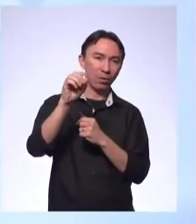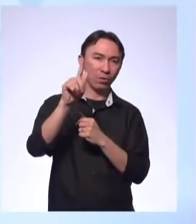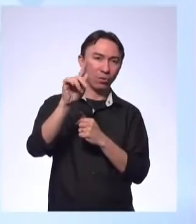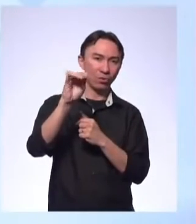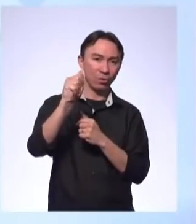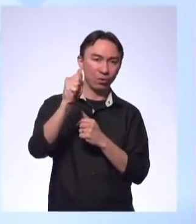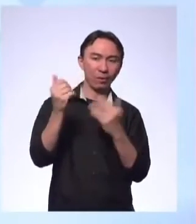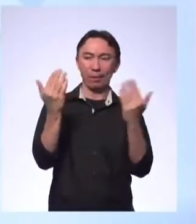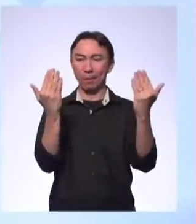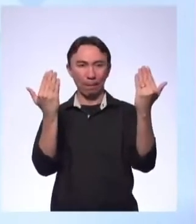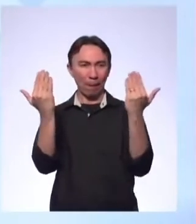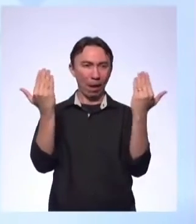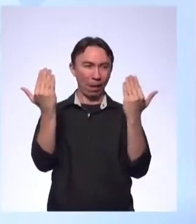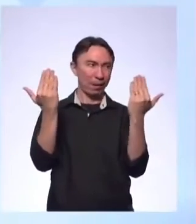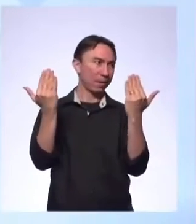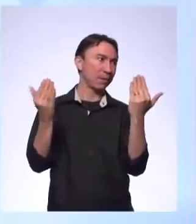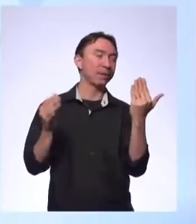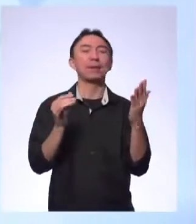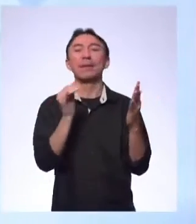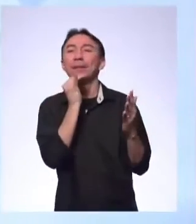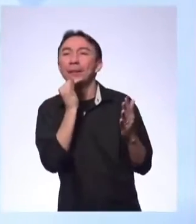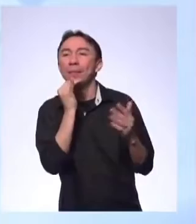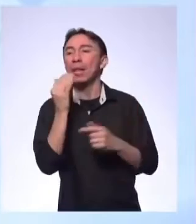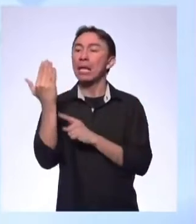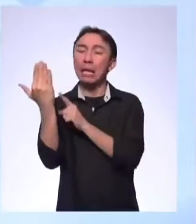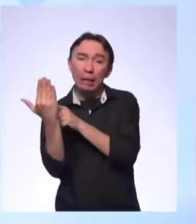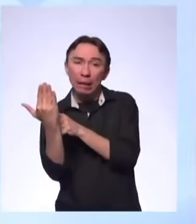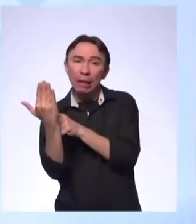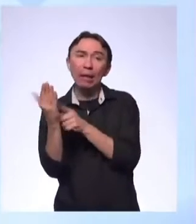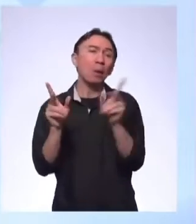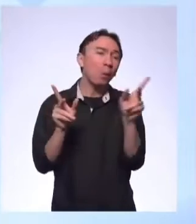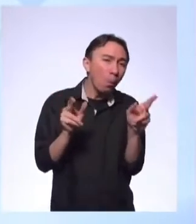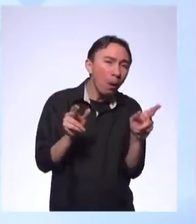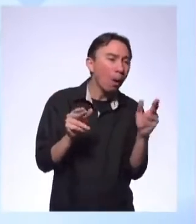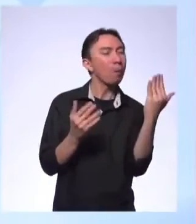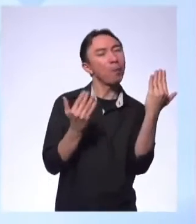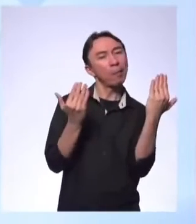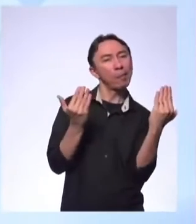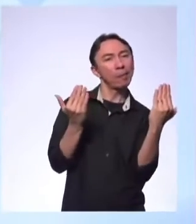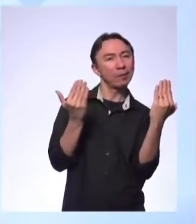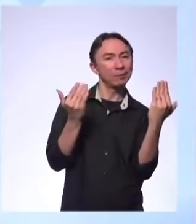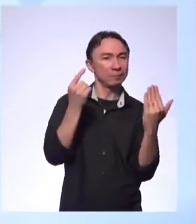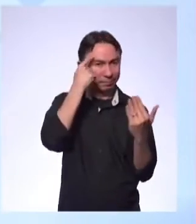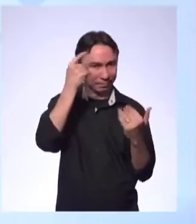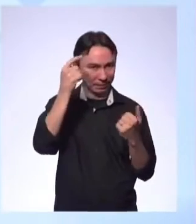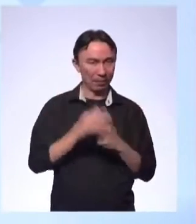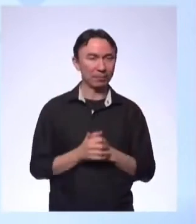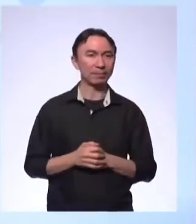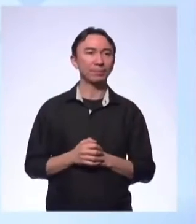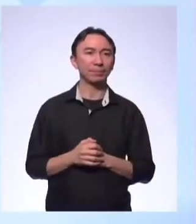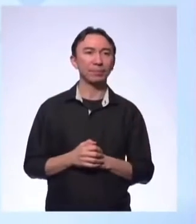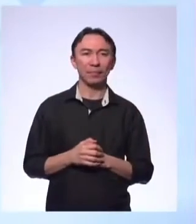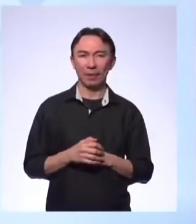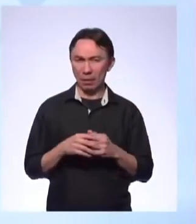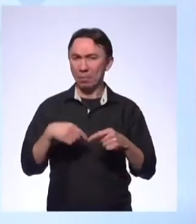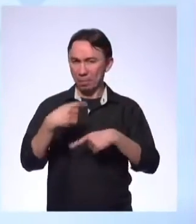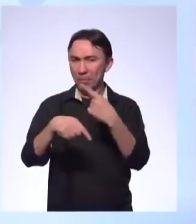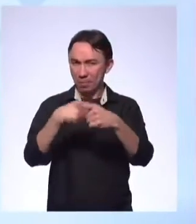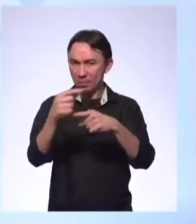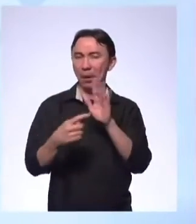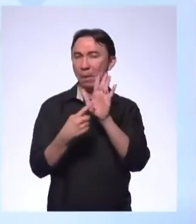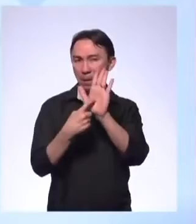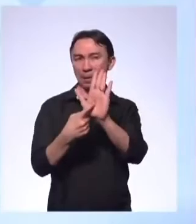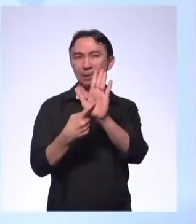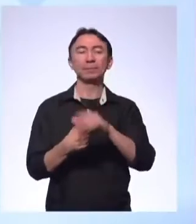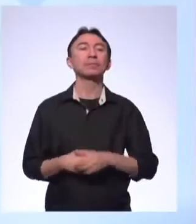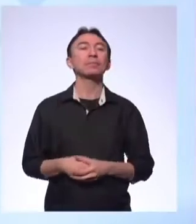coisa e sim como tal coisa funciona você fazer uma analogia que vai apresentar mais para